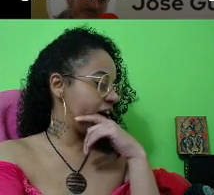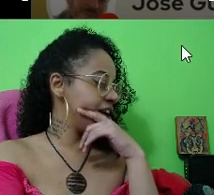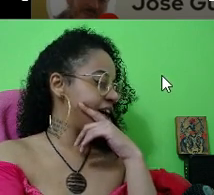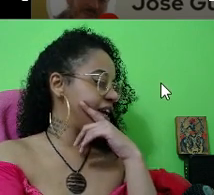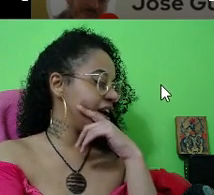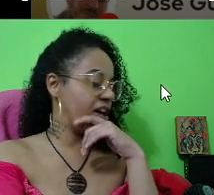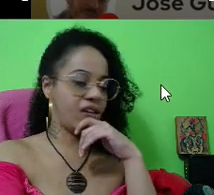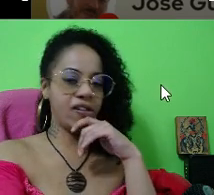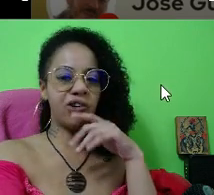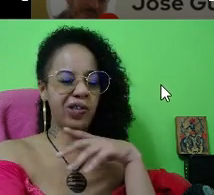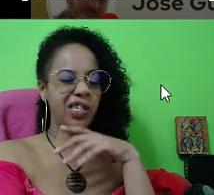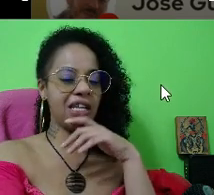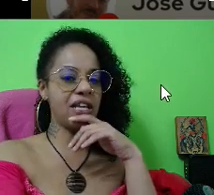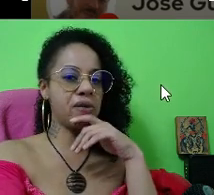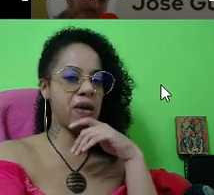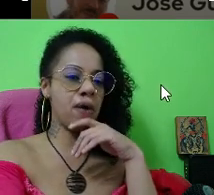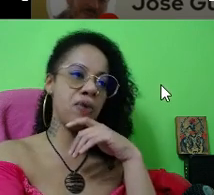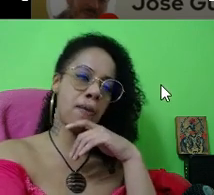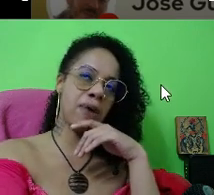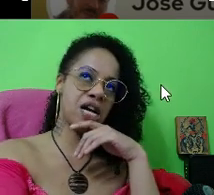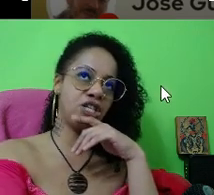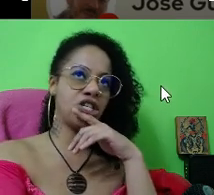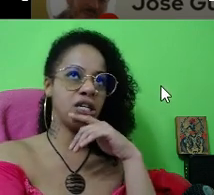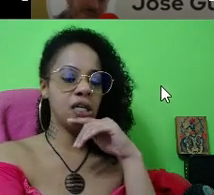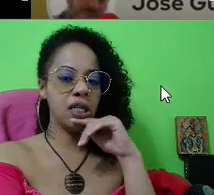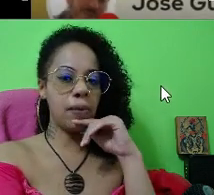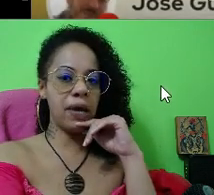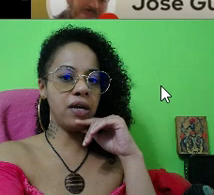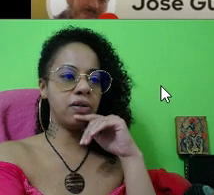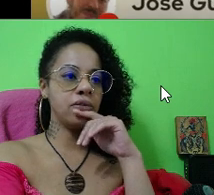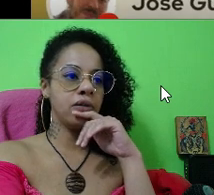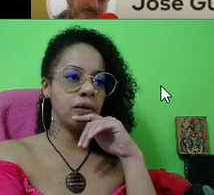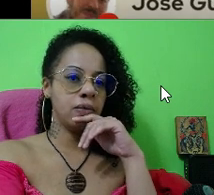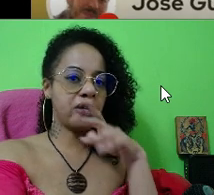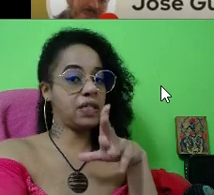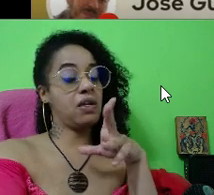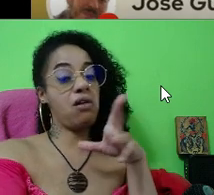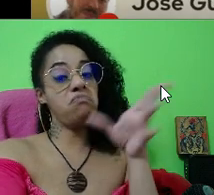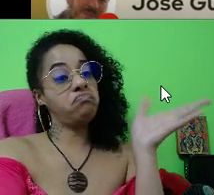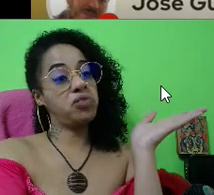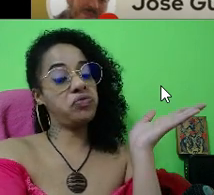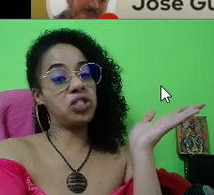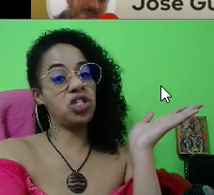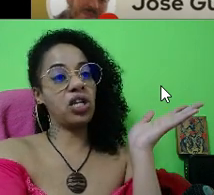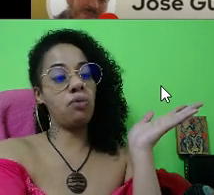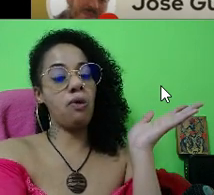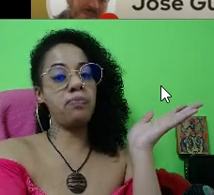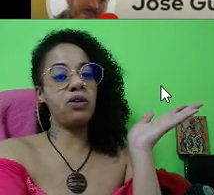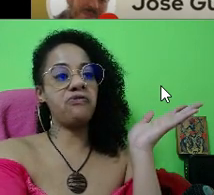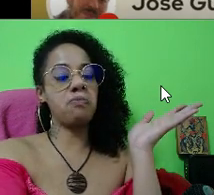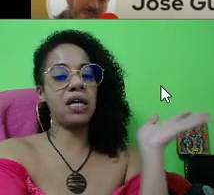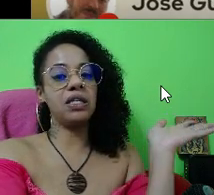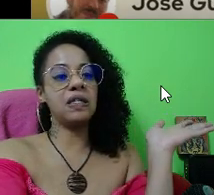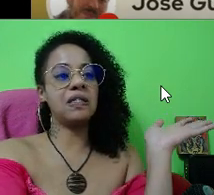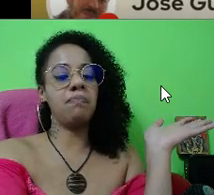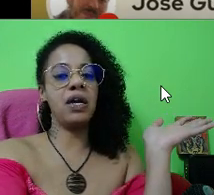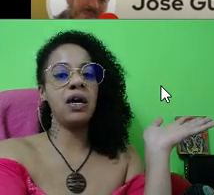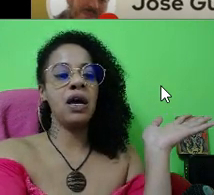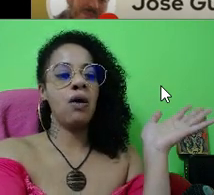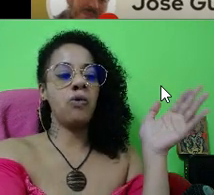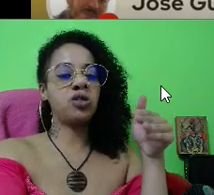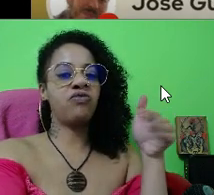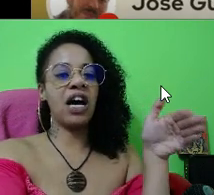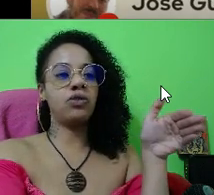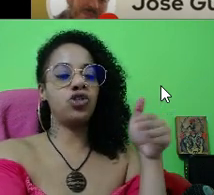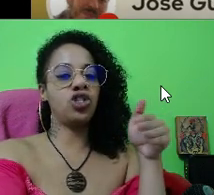ai ai ai considere também a minha parte tá bem porque senão se você já tem uma opinião formada sem